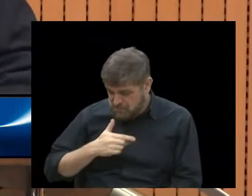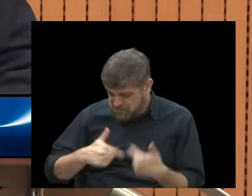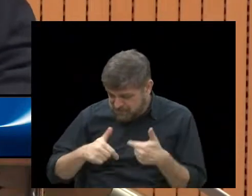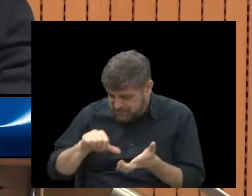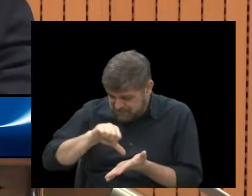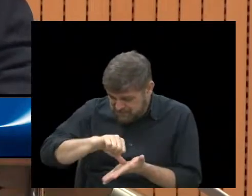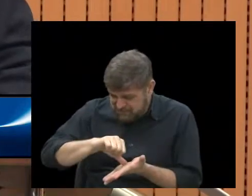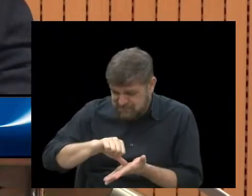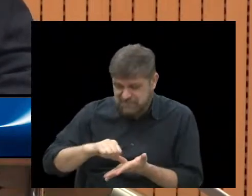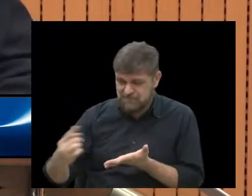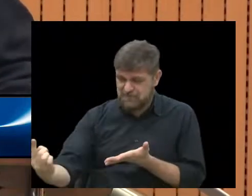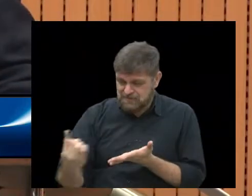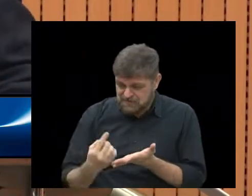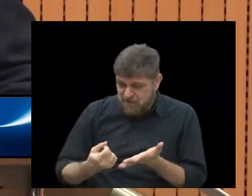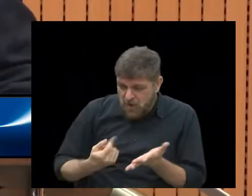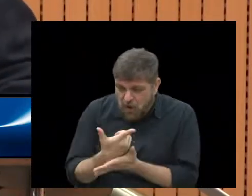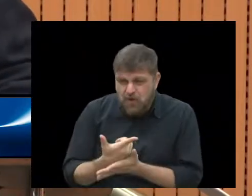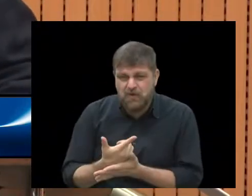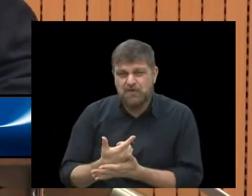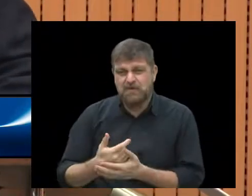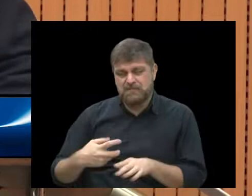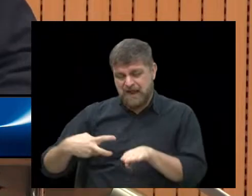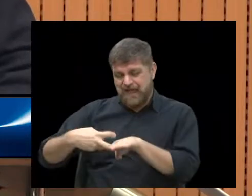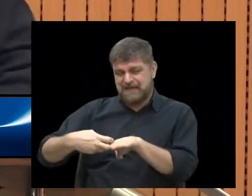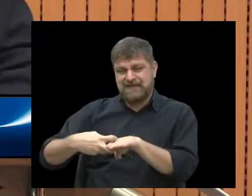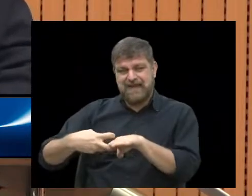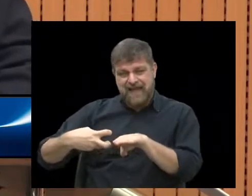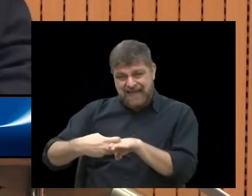da Transurc. Então, esse vereador pede para